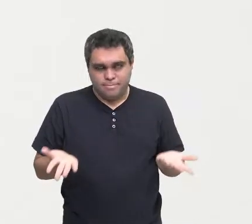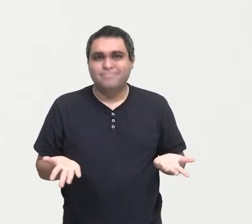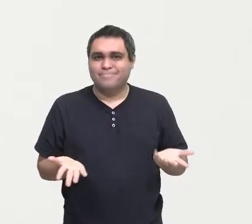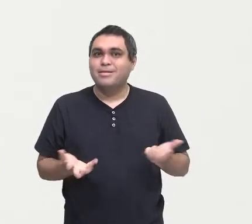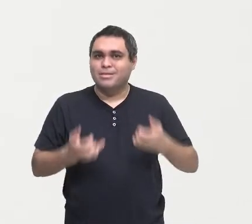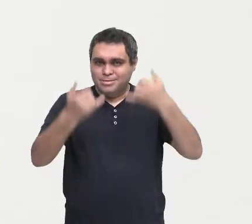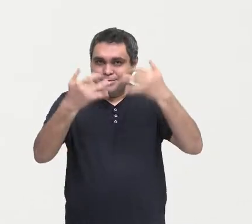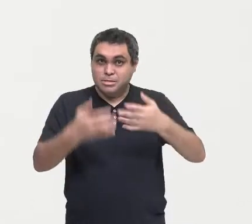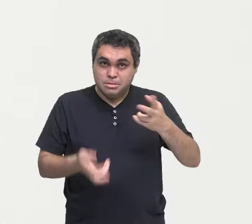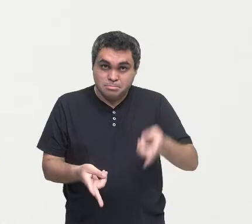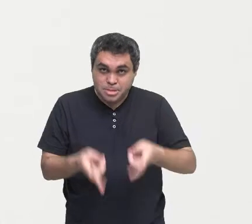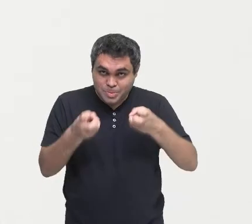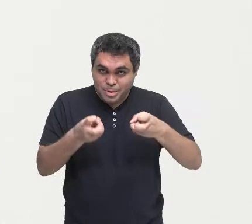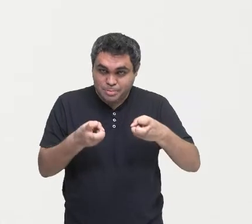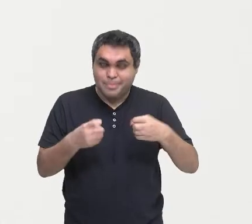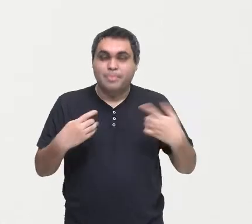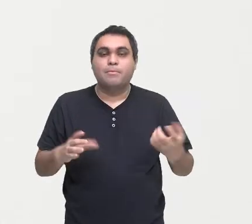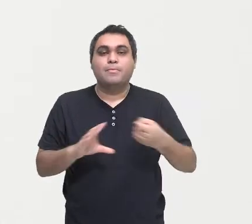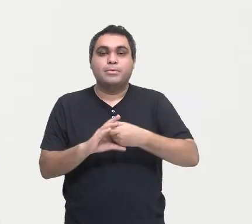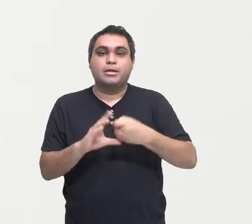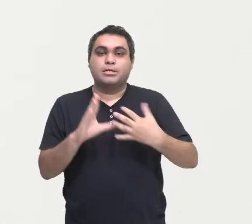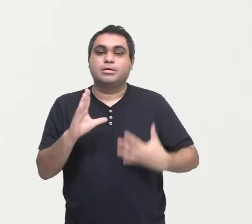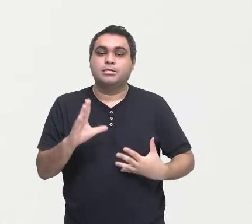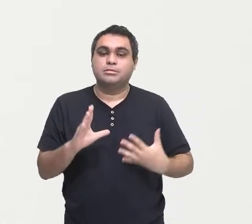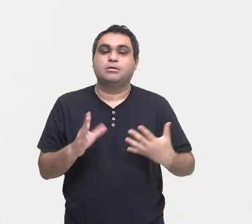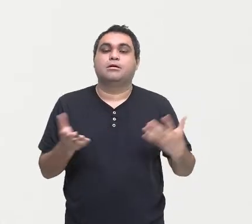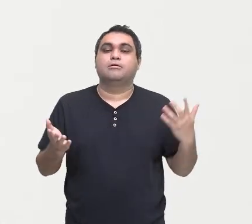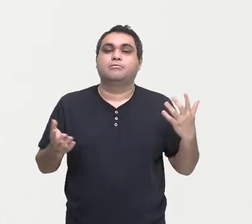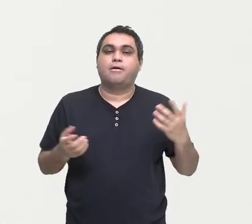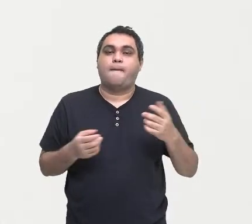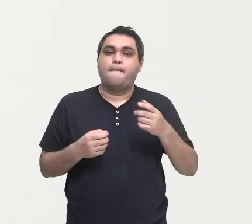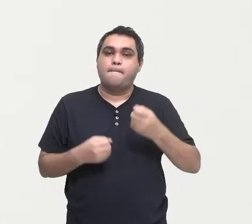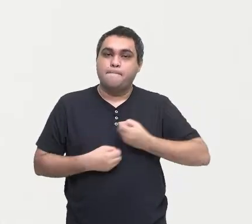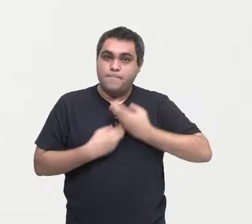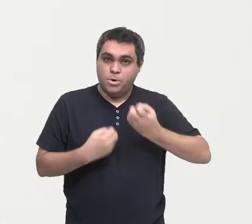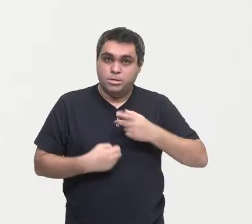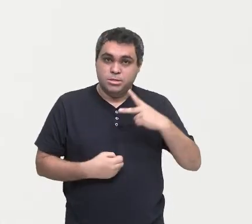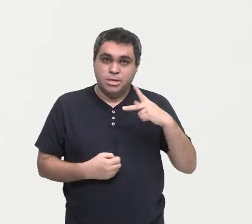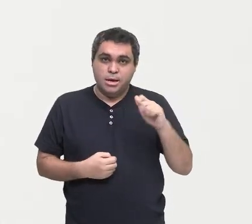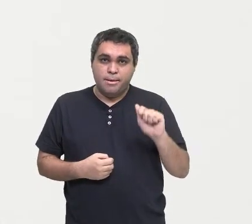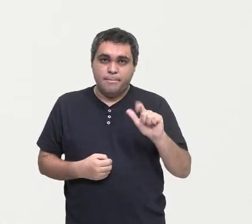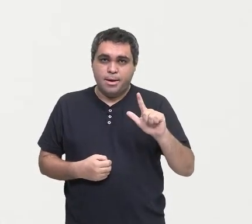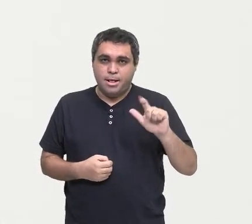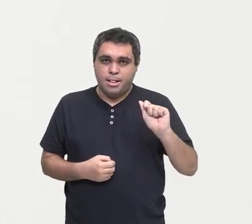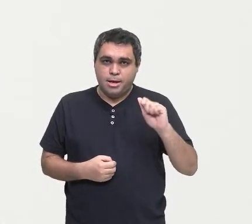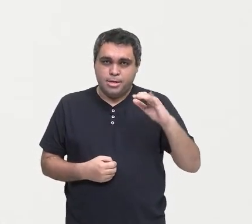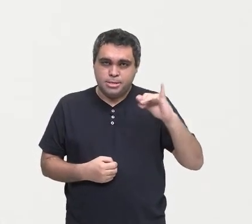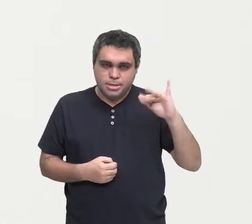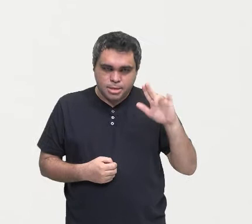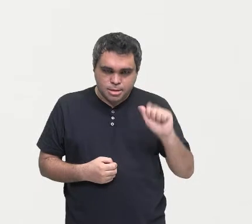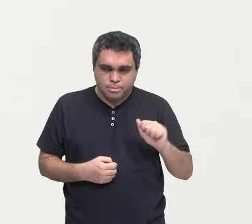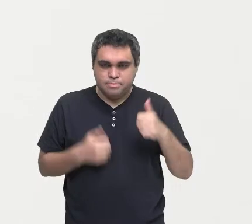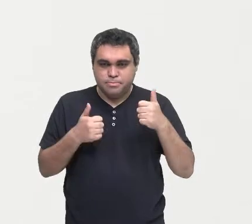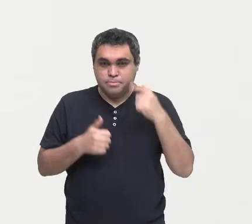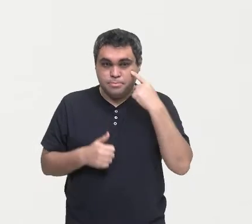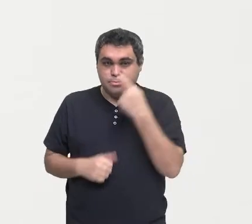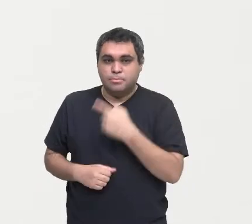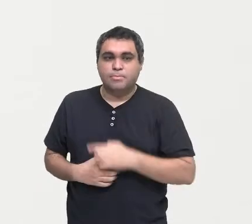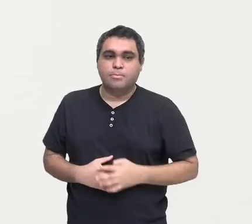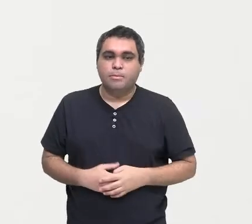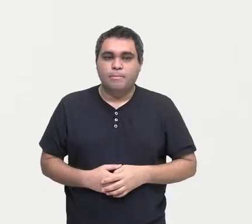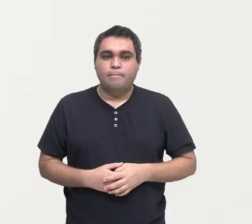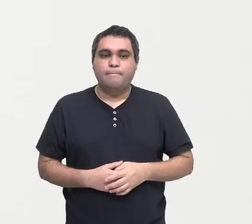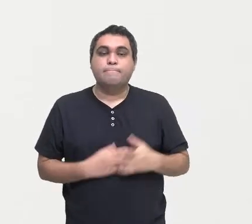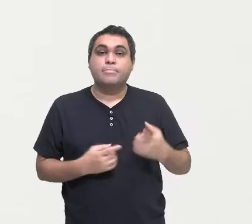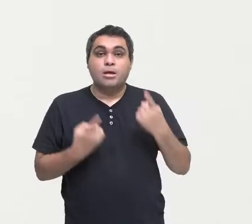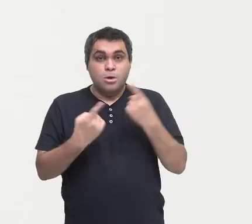falar sobre as características? Características da poesia palaciana? Olha só, características. Ausência